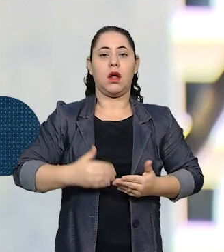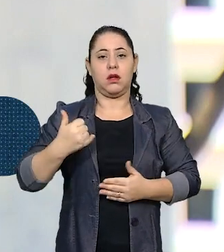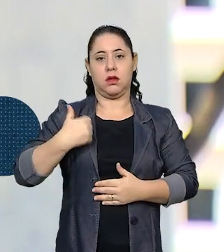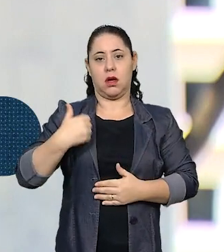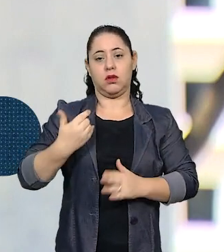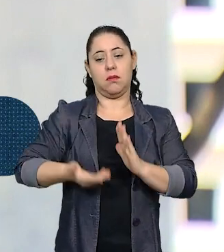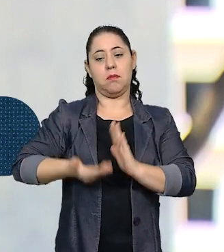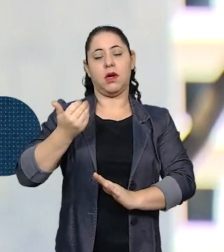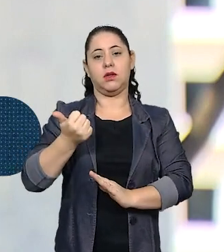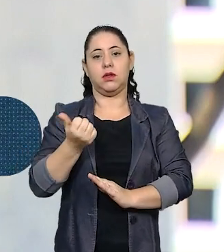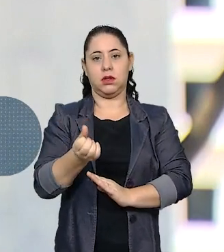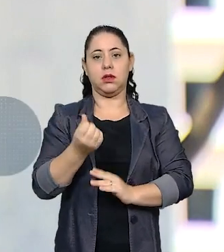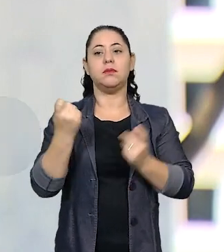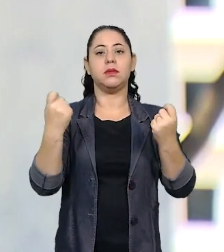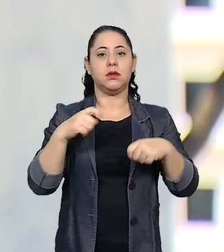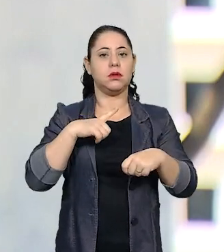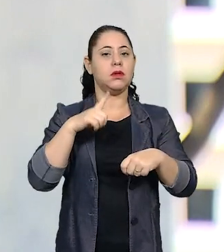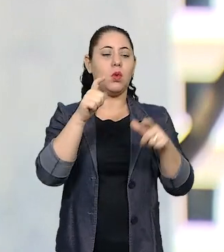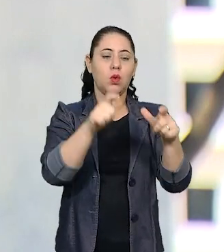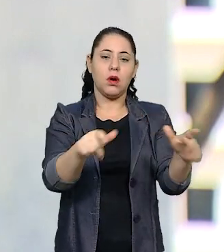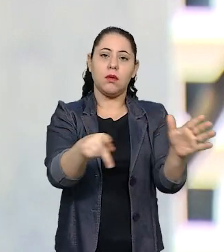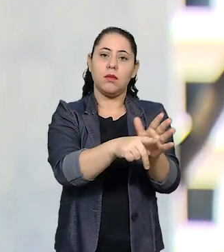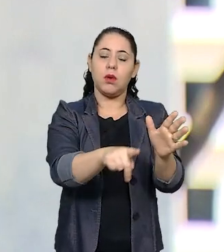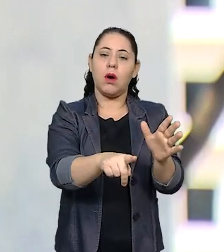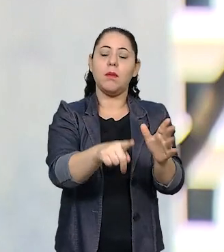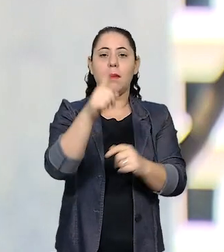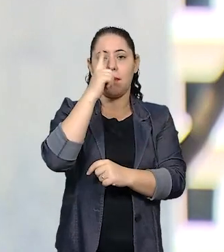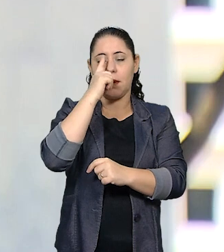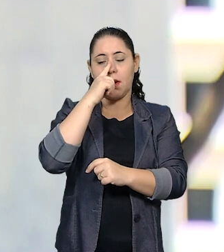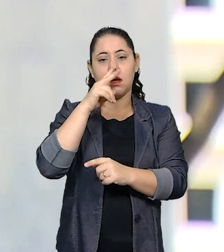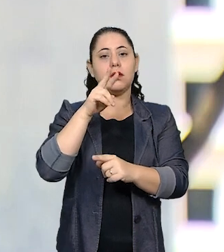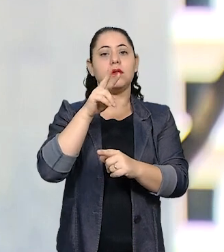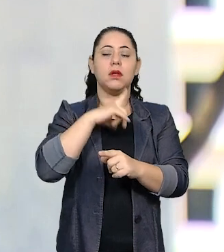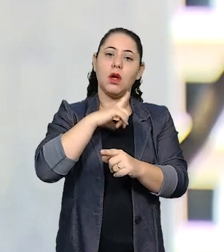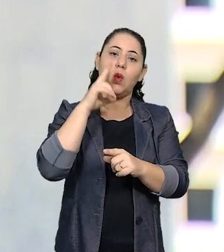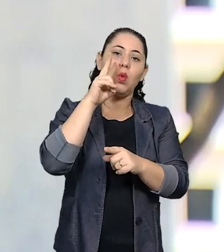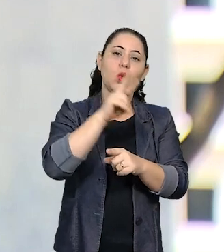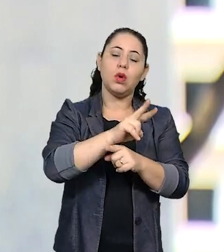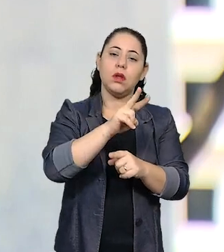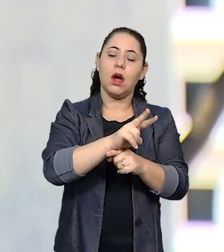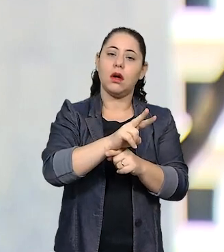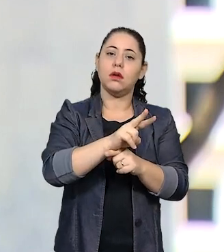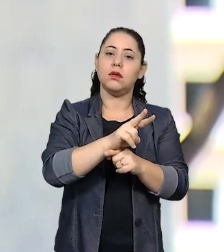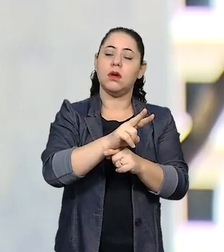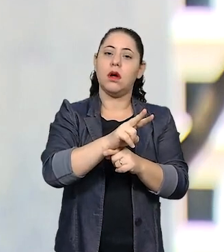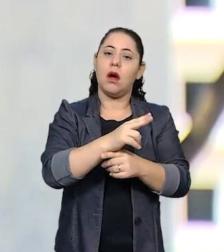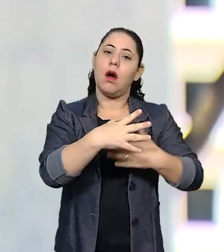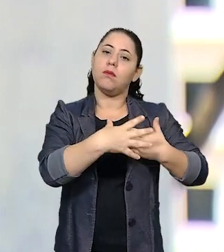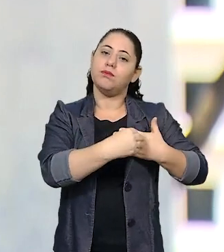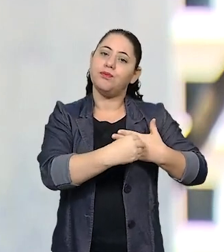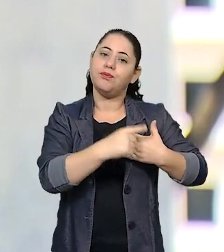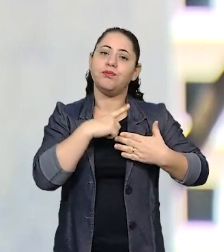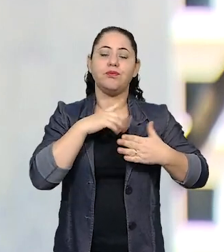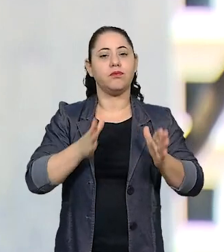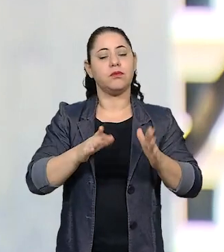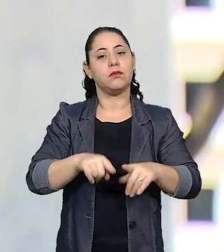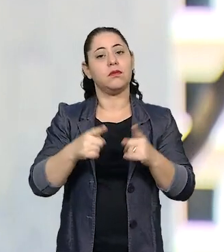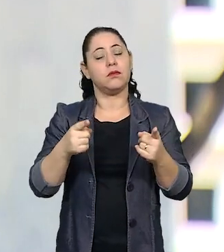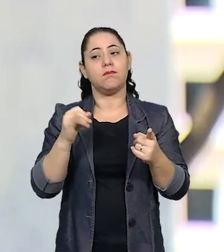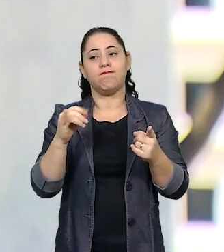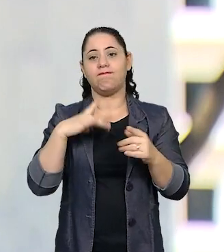CLT, prevê que toda empresa que tenha mais de 30 funcionárias com idade acima de 16 anos deve fornecer um local onde